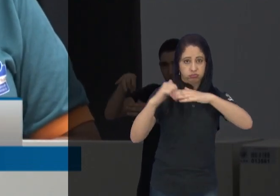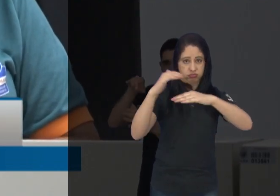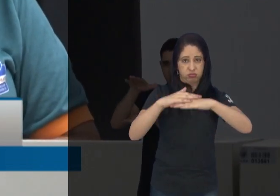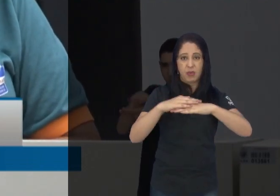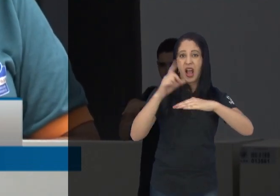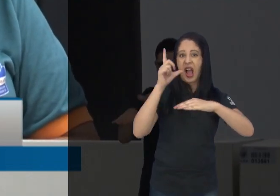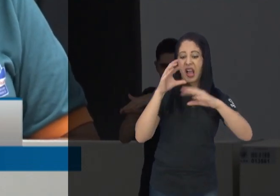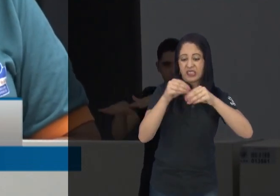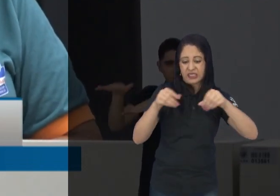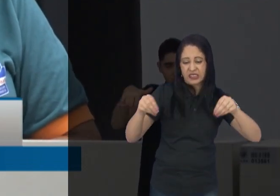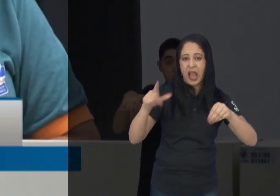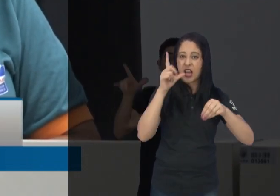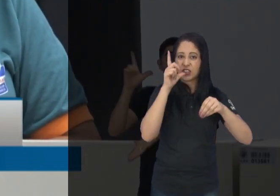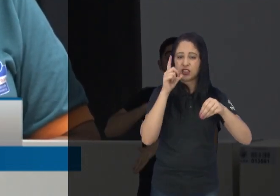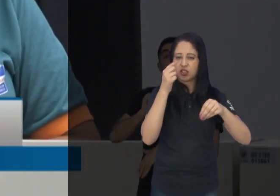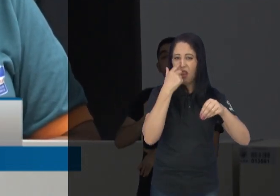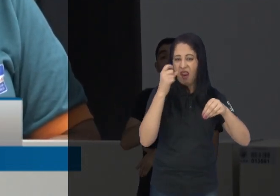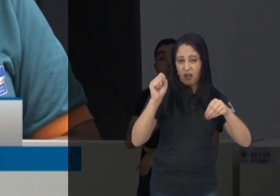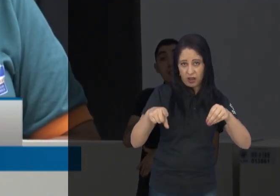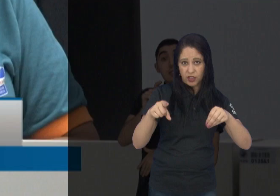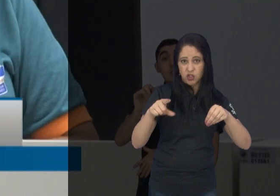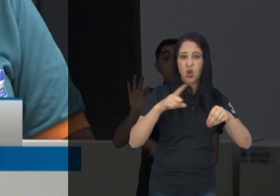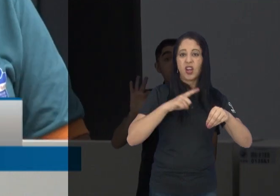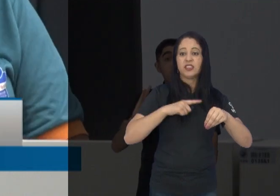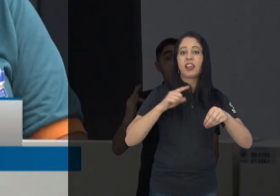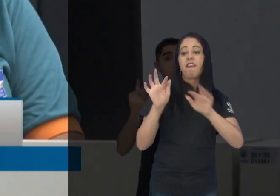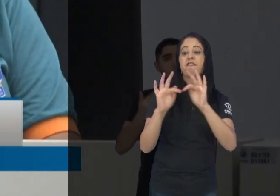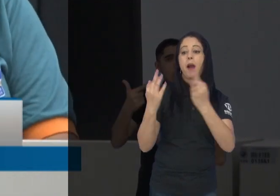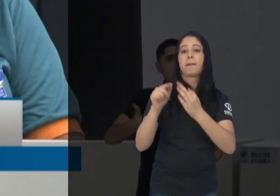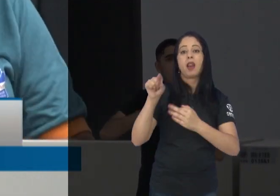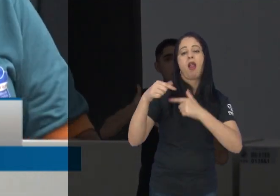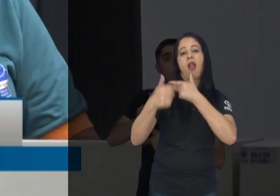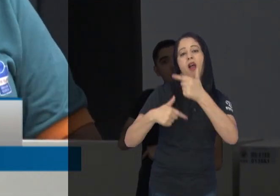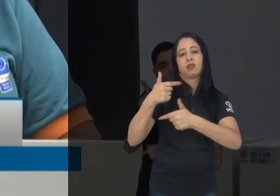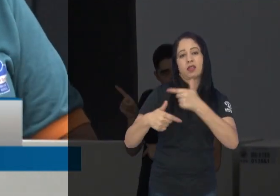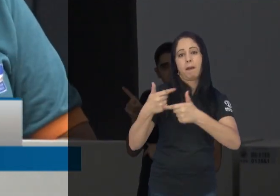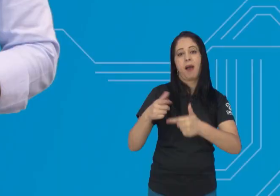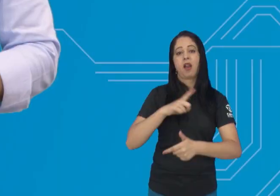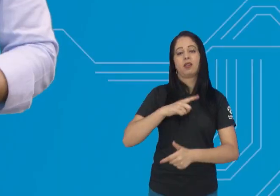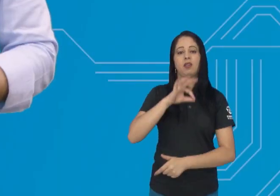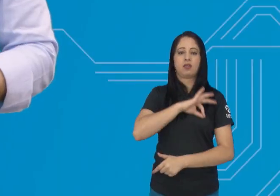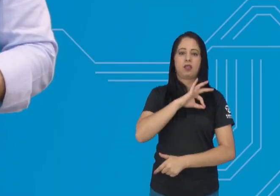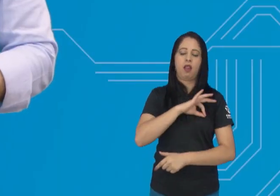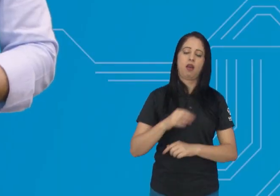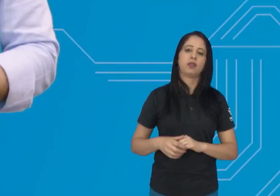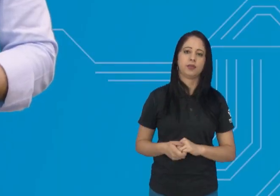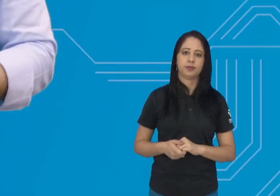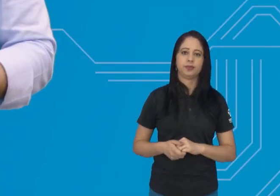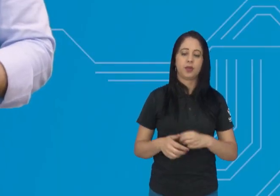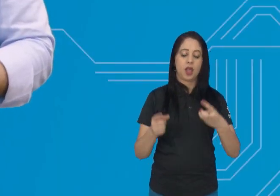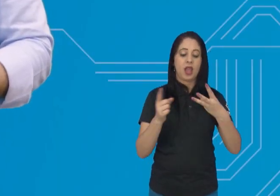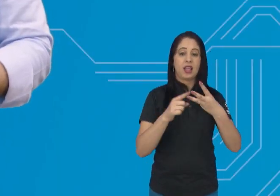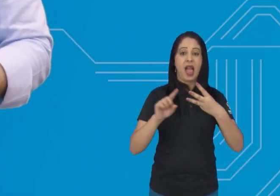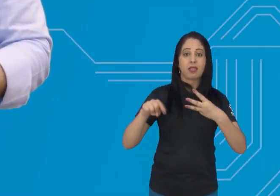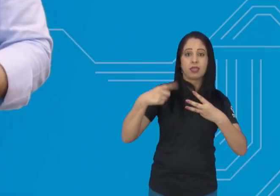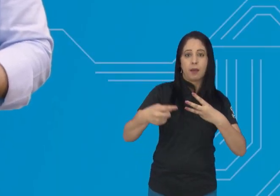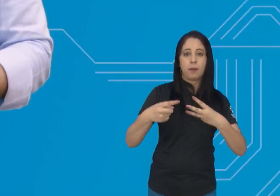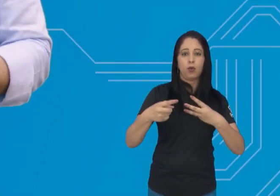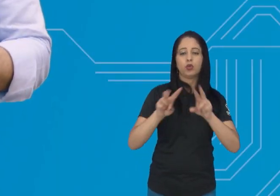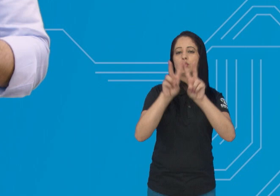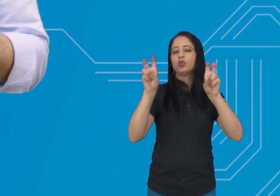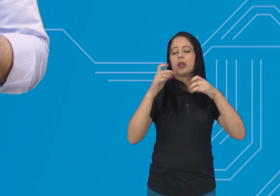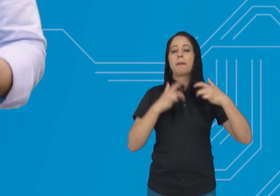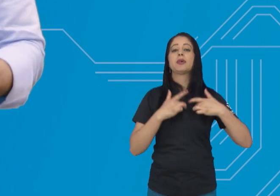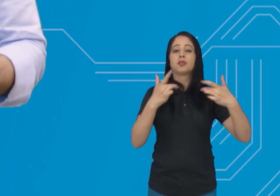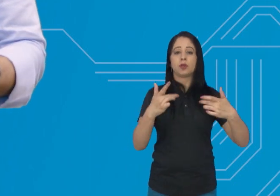100 famílias que dependem da renda dessa coleta seletiva. E no próximo bloco o assunto é solidariedade. Vamos falar